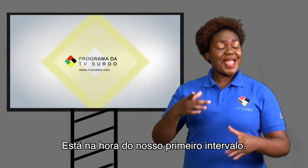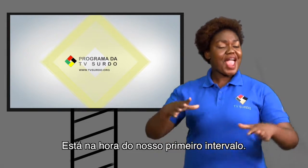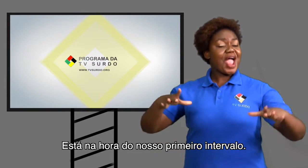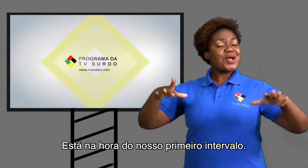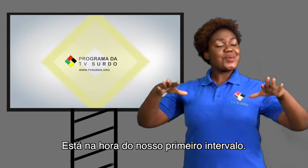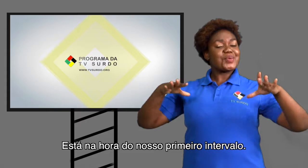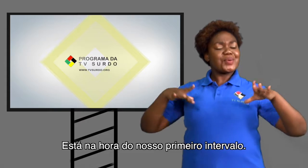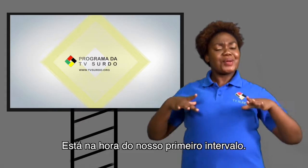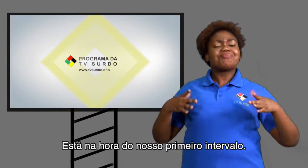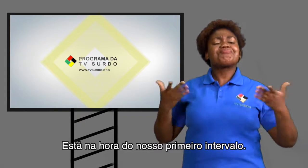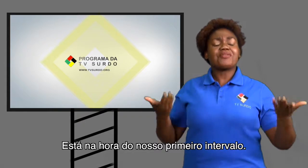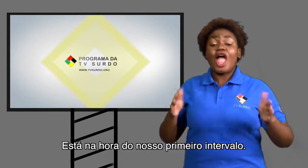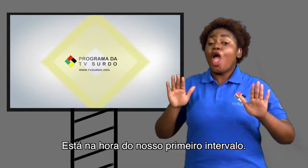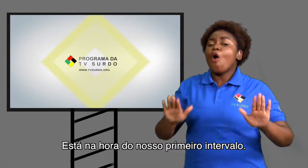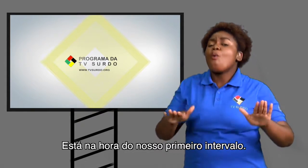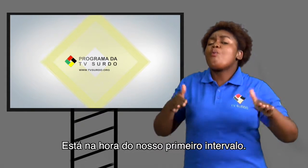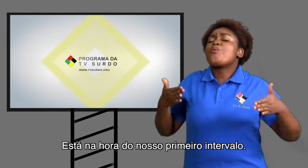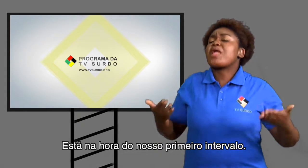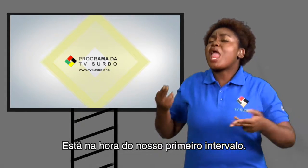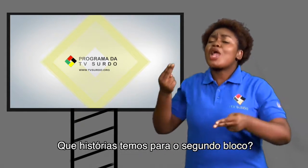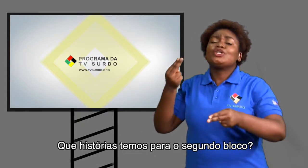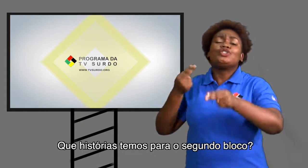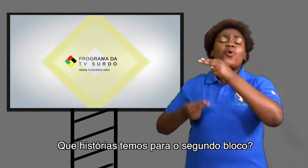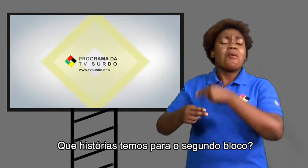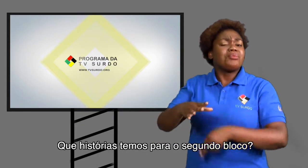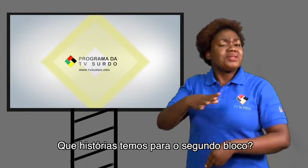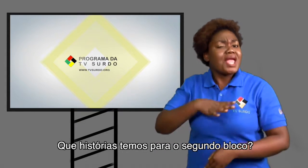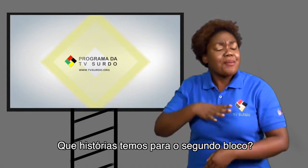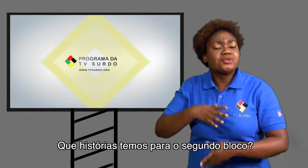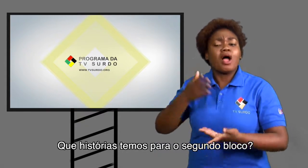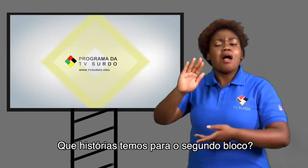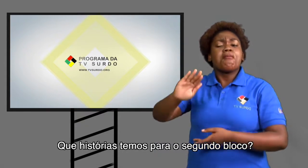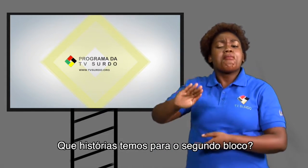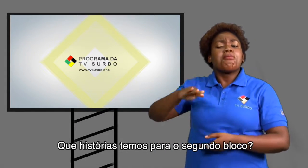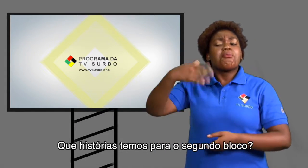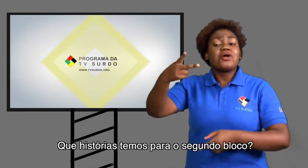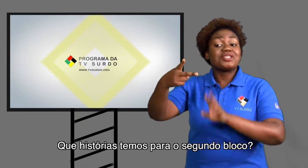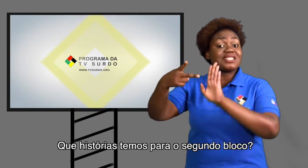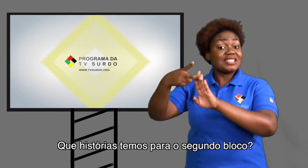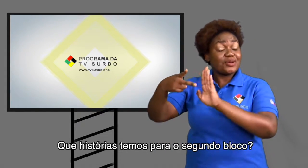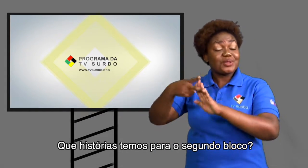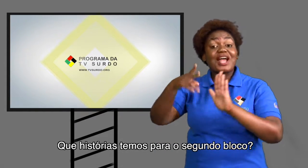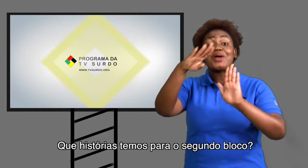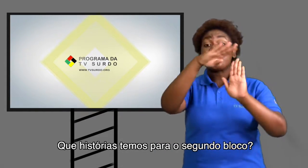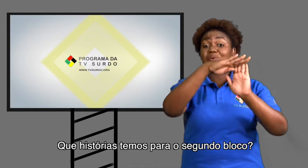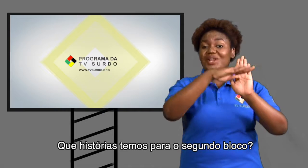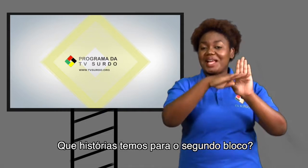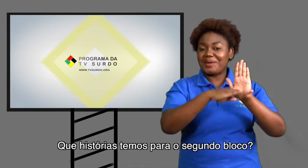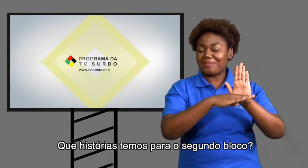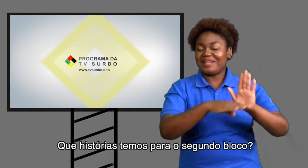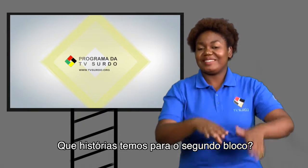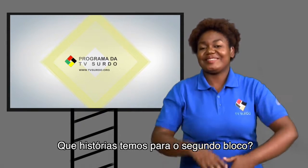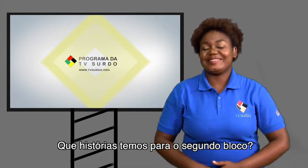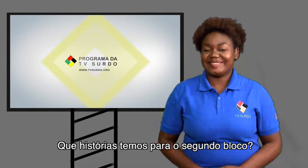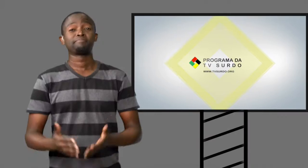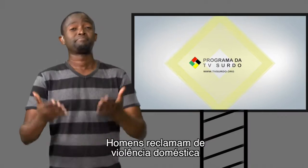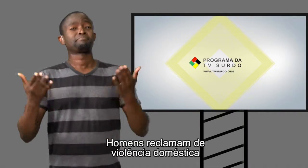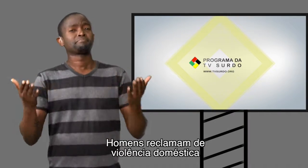Estão na hora do nosso primeiro intervalo. Que histórias temos para o segundo bloco?